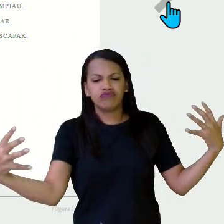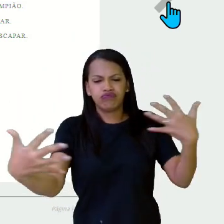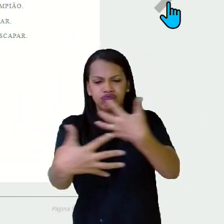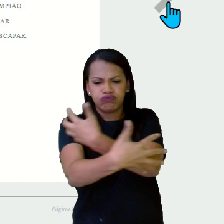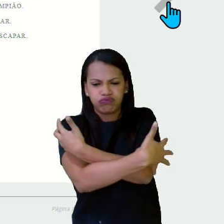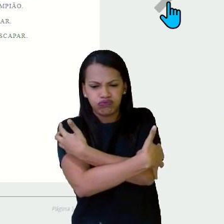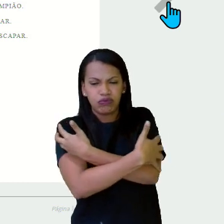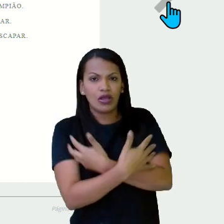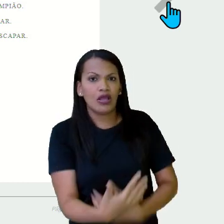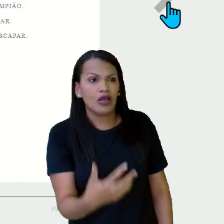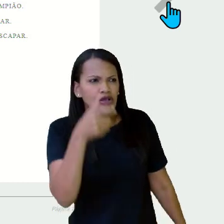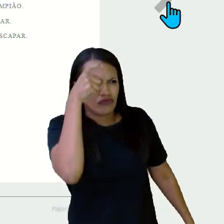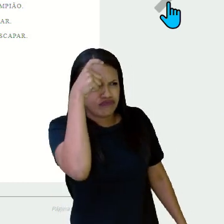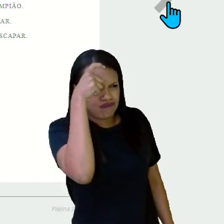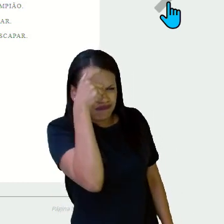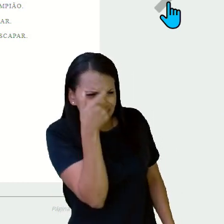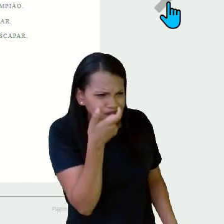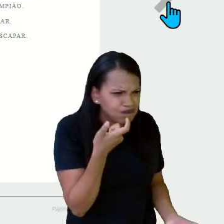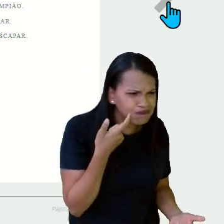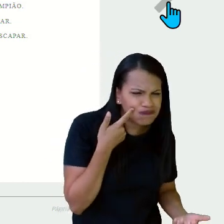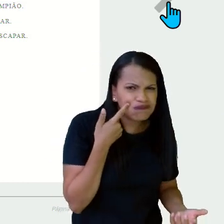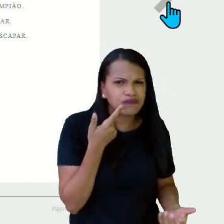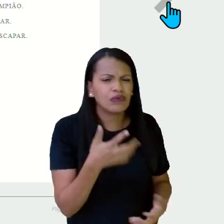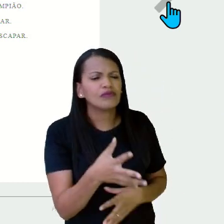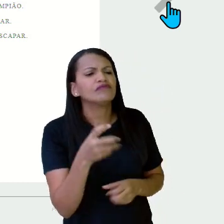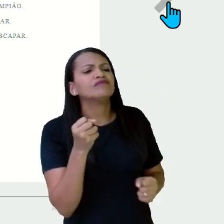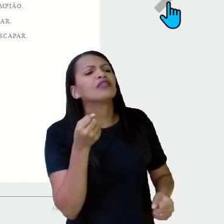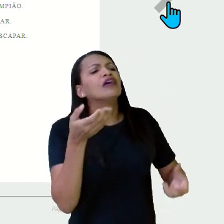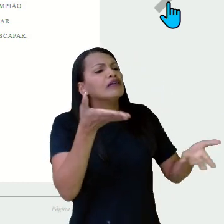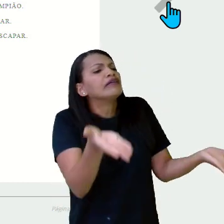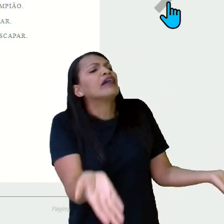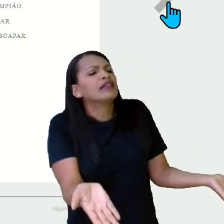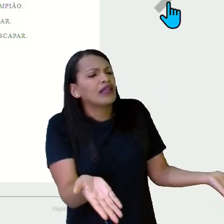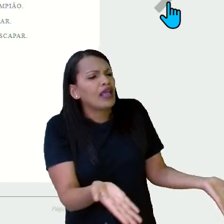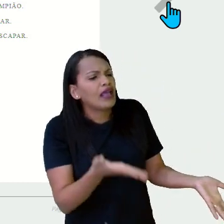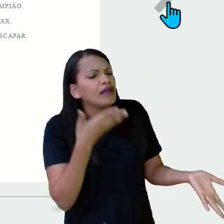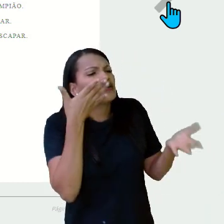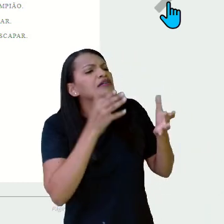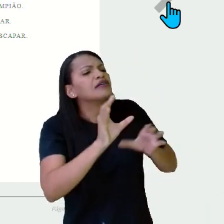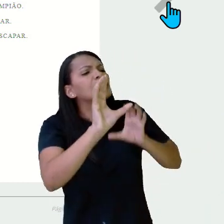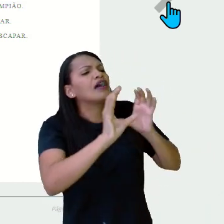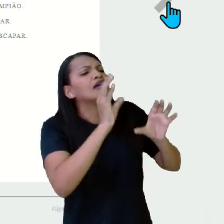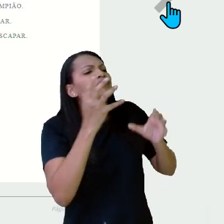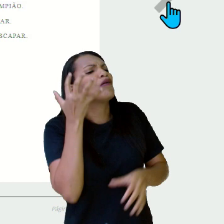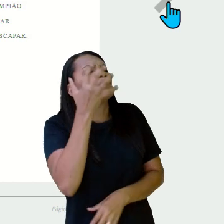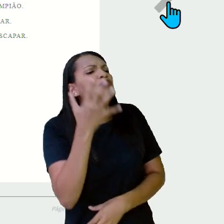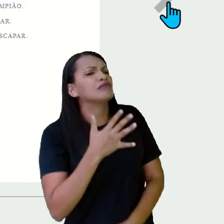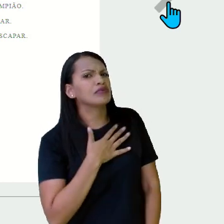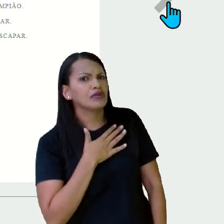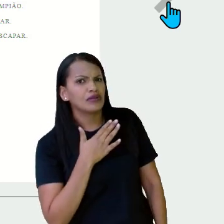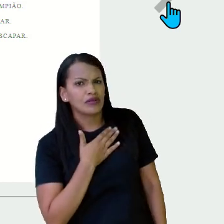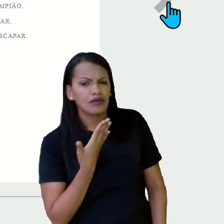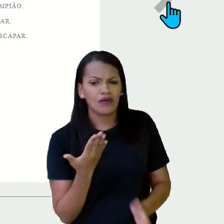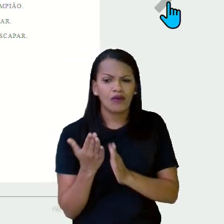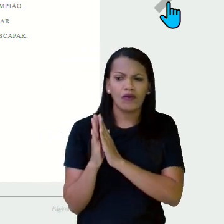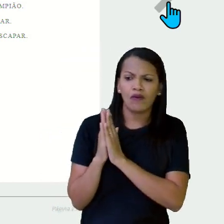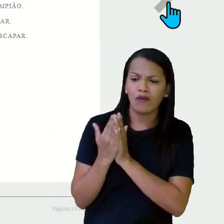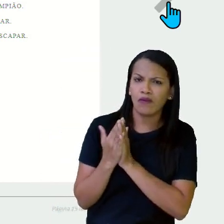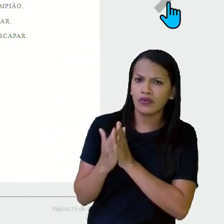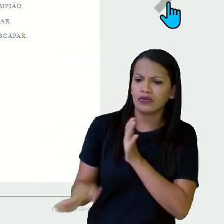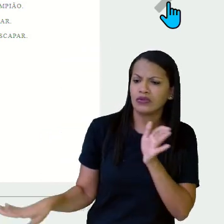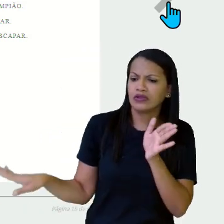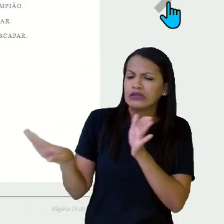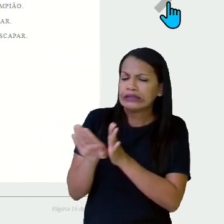sentado, tocando o tamborim. Pedia choroso ao galo, canta uma música para mim. O boneco no comando quis chegar